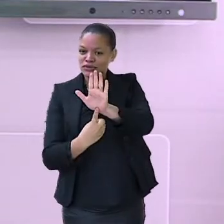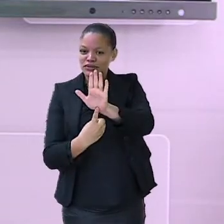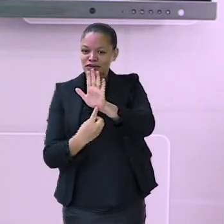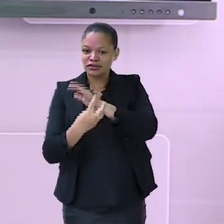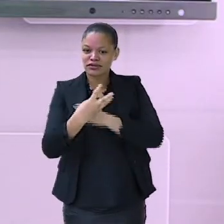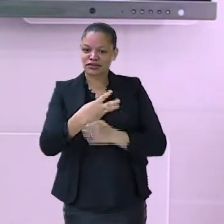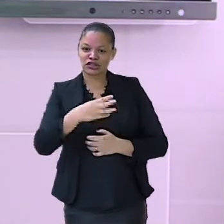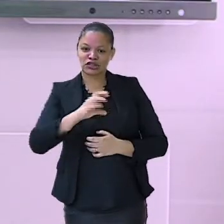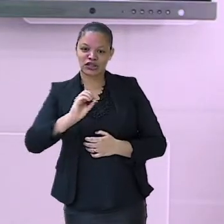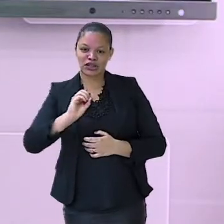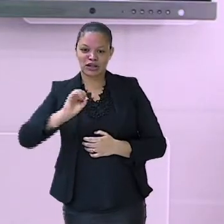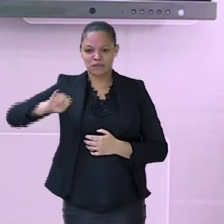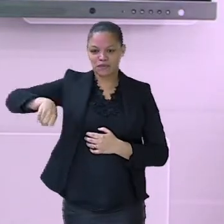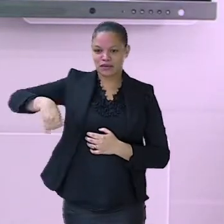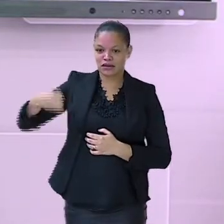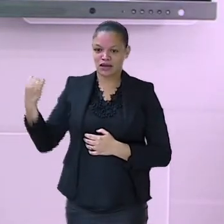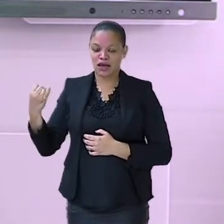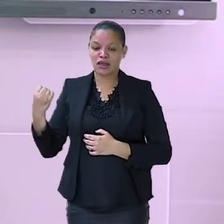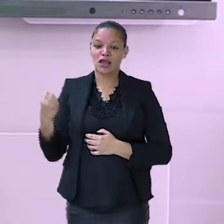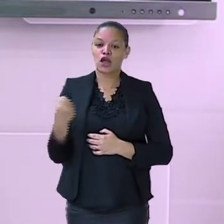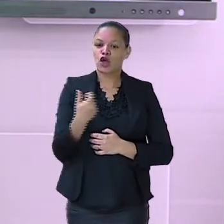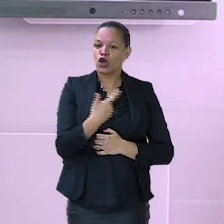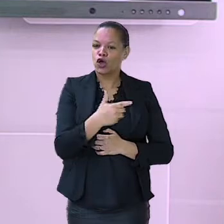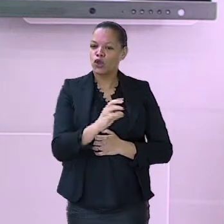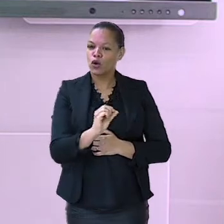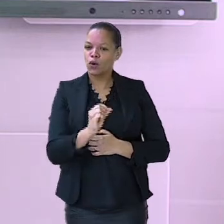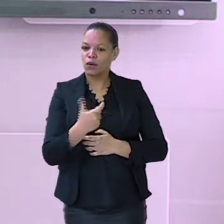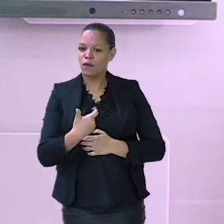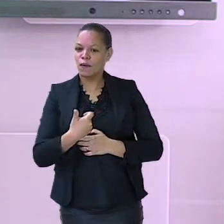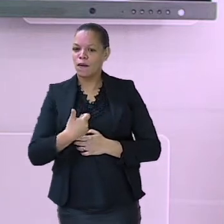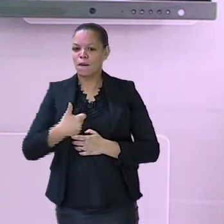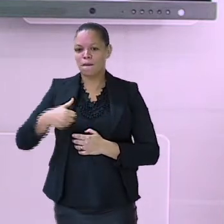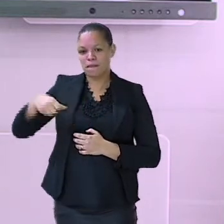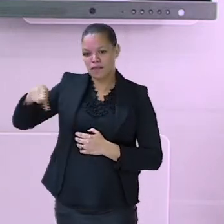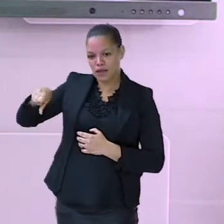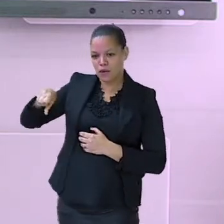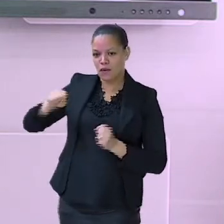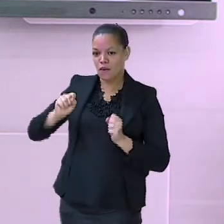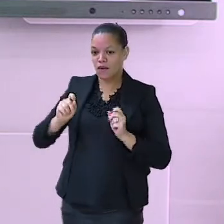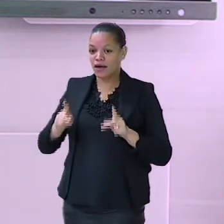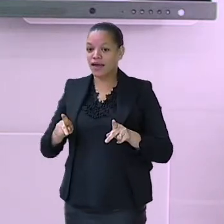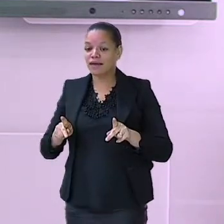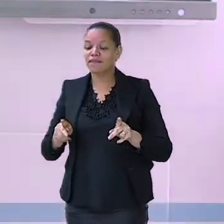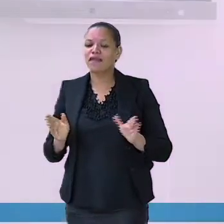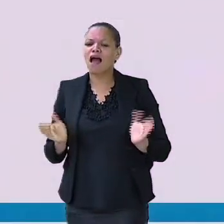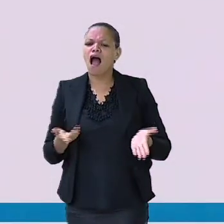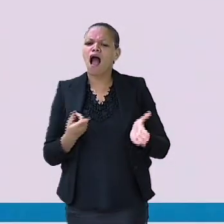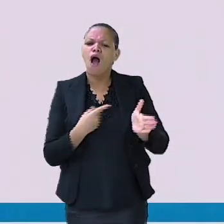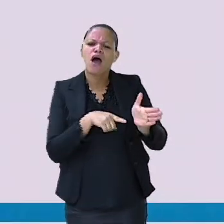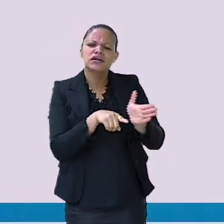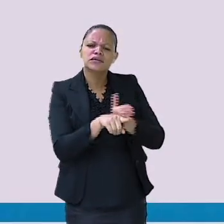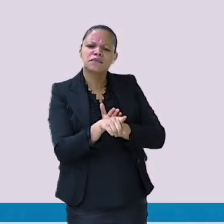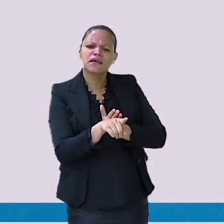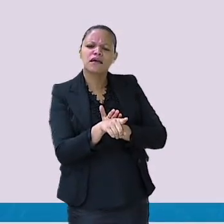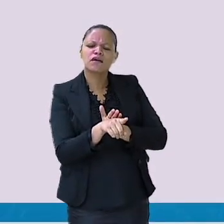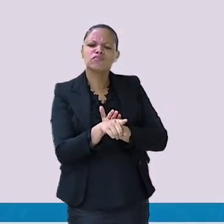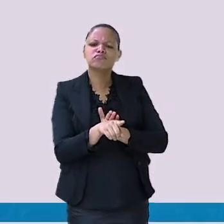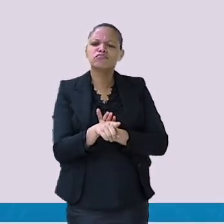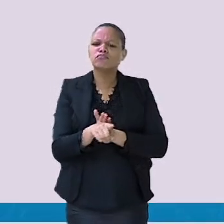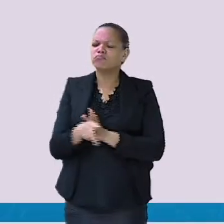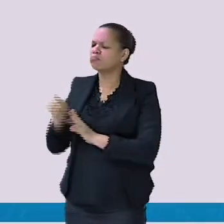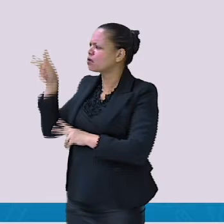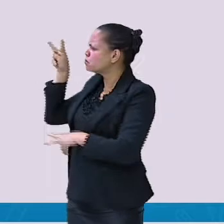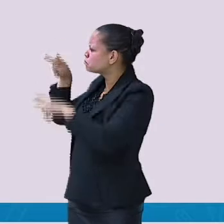Vamos às nossas questões, então, levando em consideração este texto que nós acabamos de ler. Quantos litros